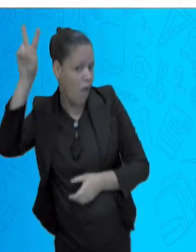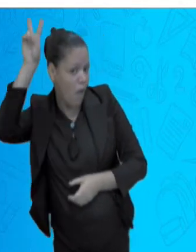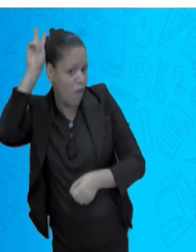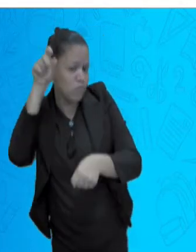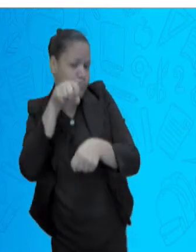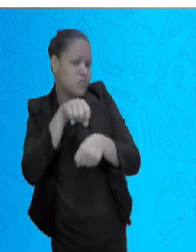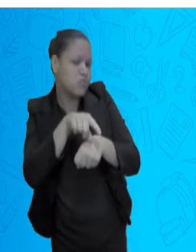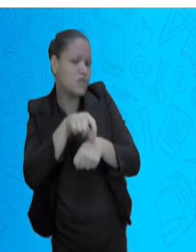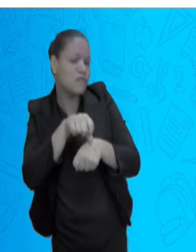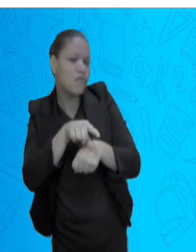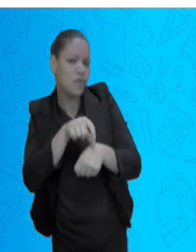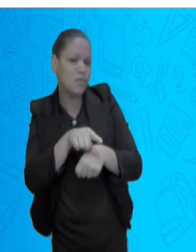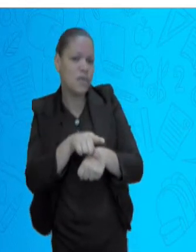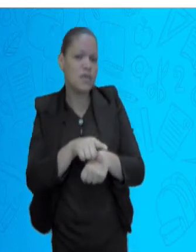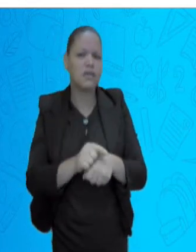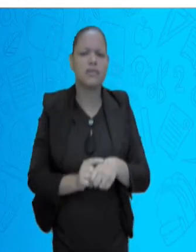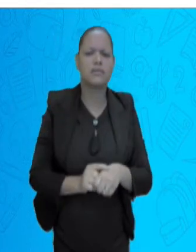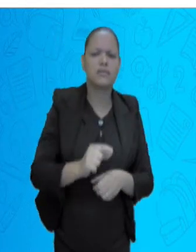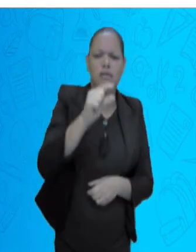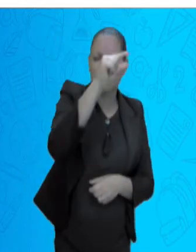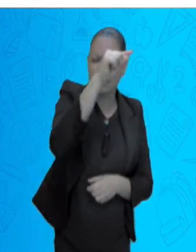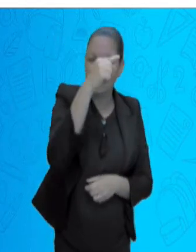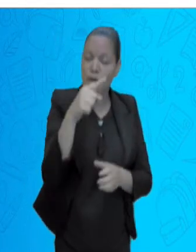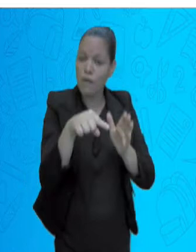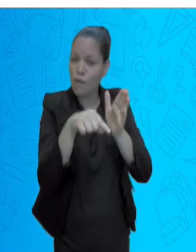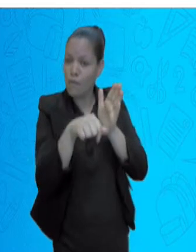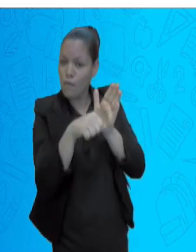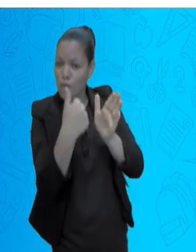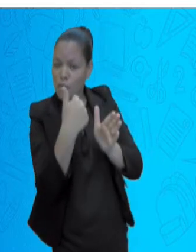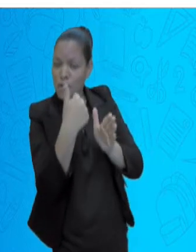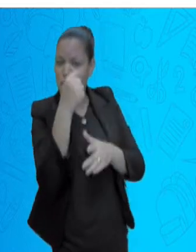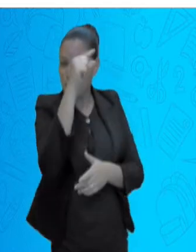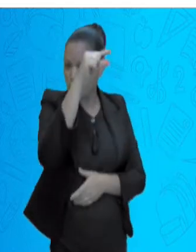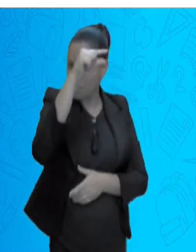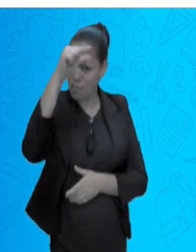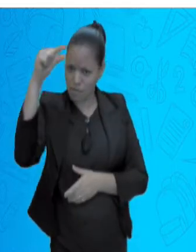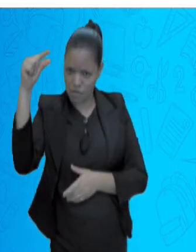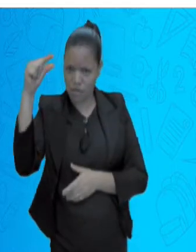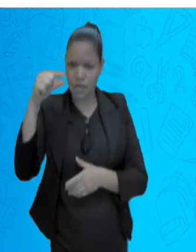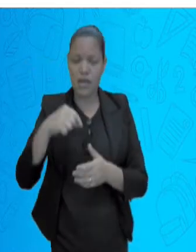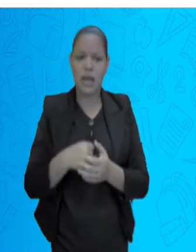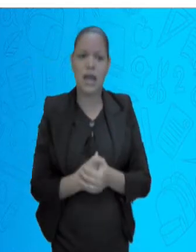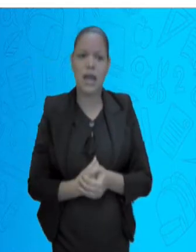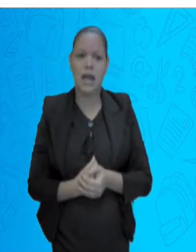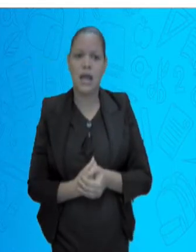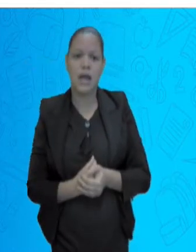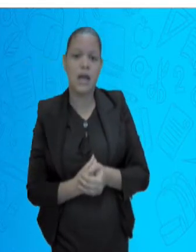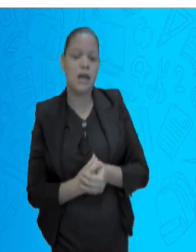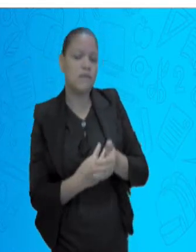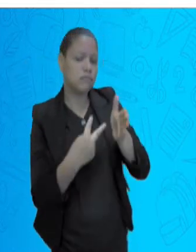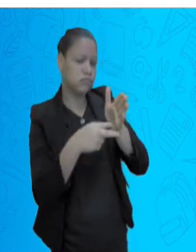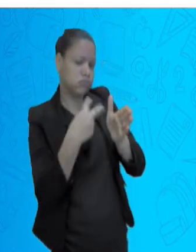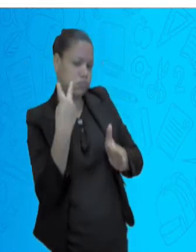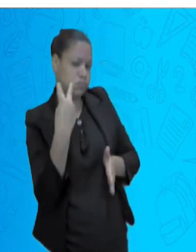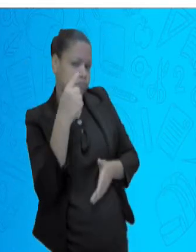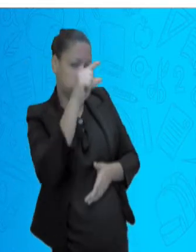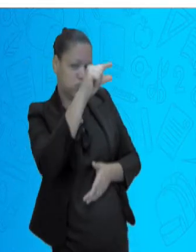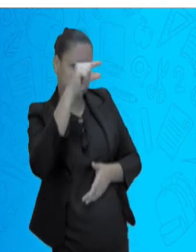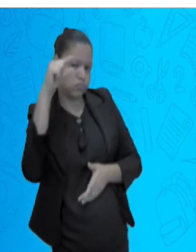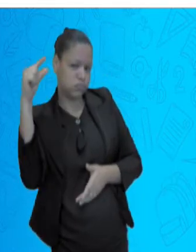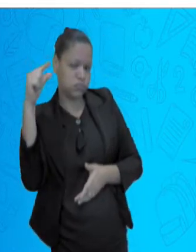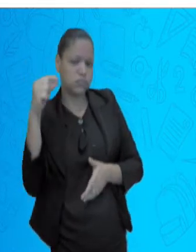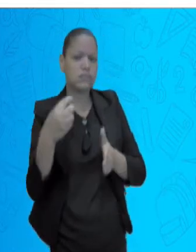parágrafo, Serafina, o segundo, aqui o terceiro, aqui o